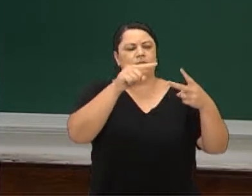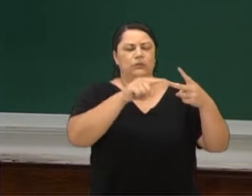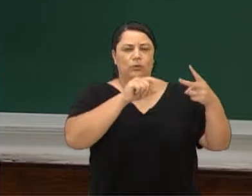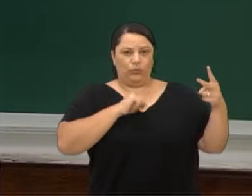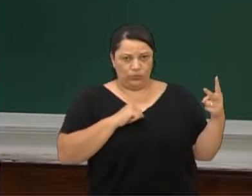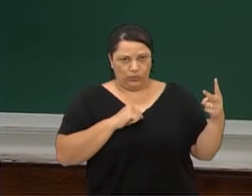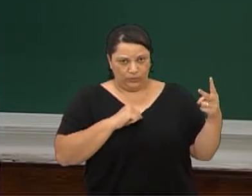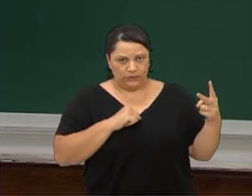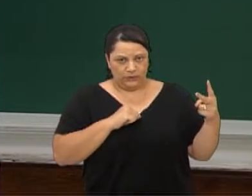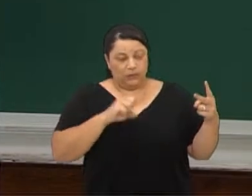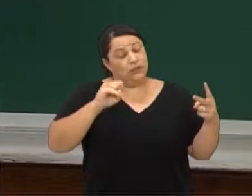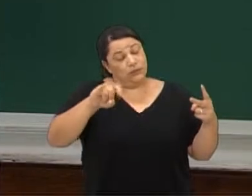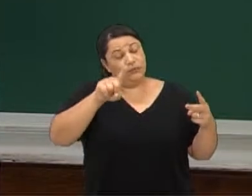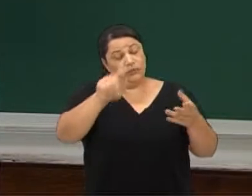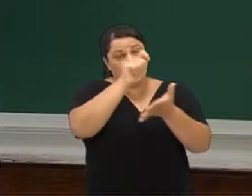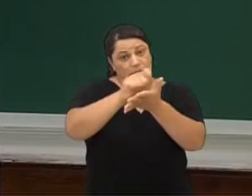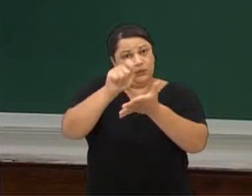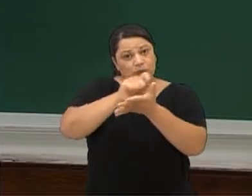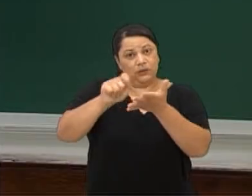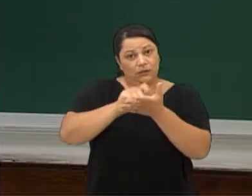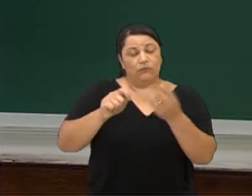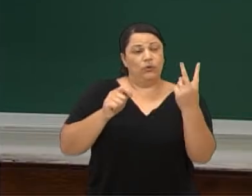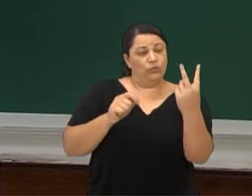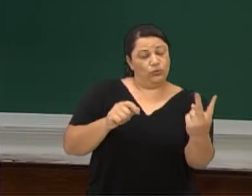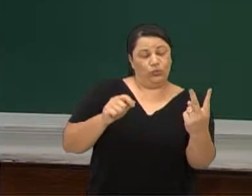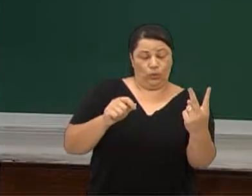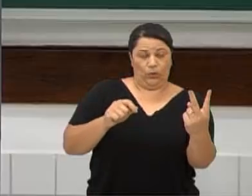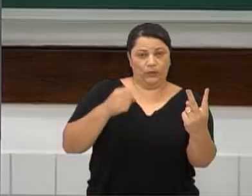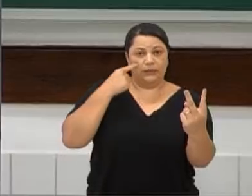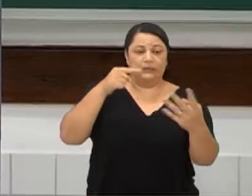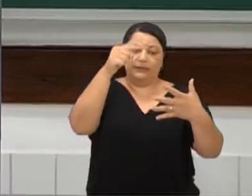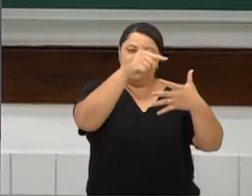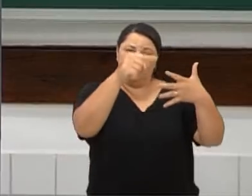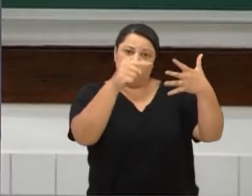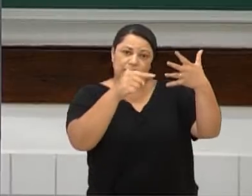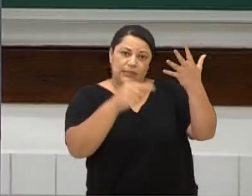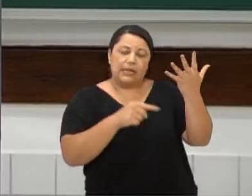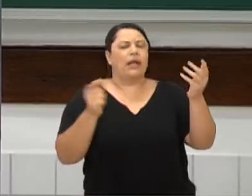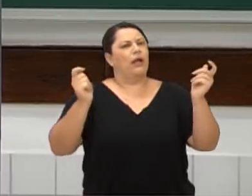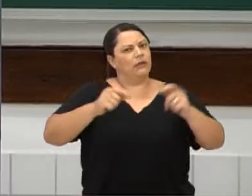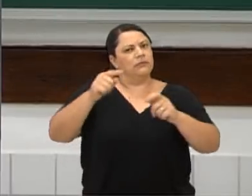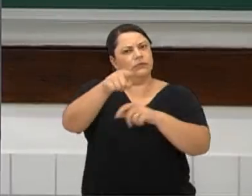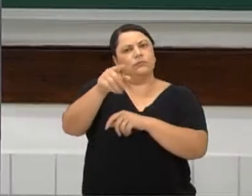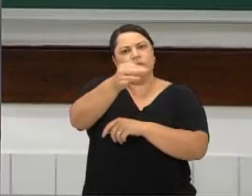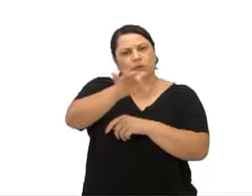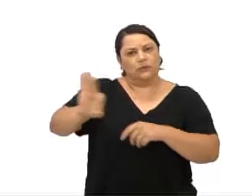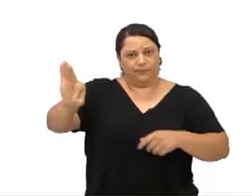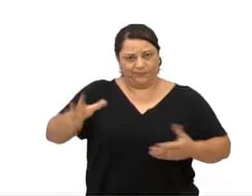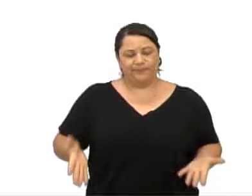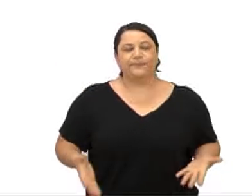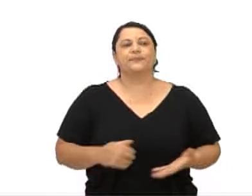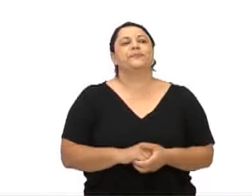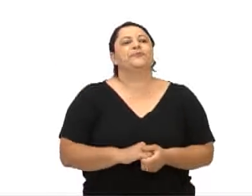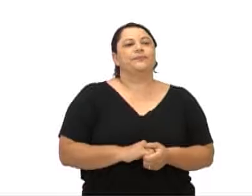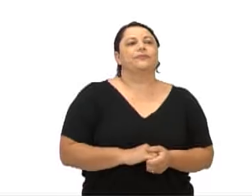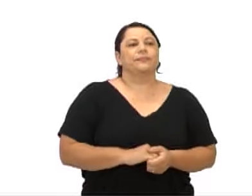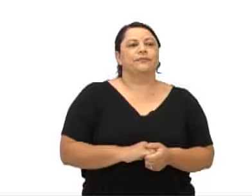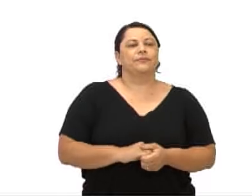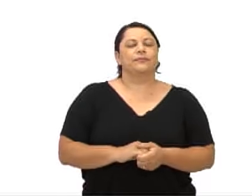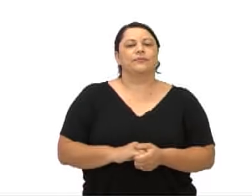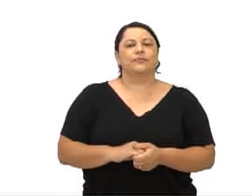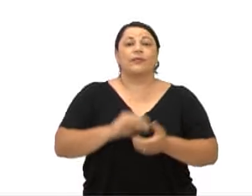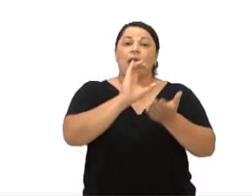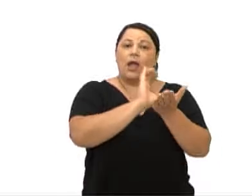Então, se você escreveu 2 entre esses objetivos que nós vamos ler agora, você acertou. Vamos lá?